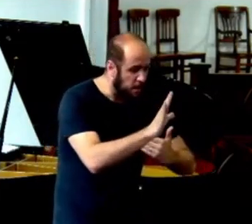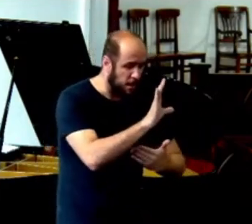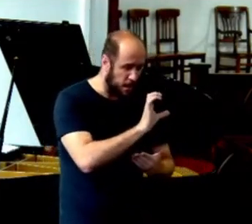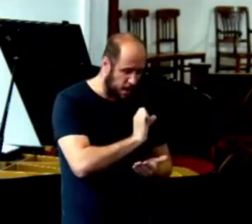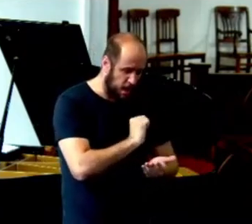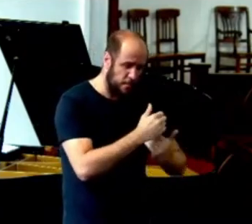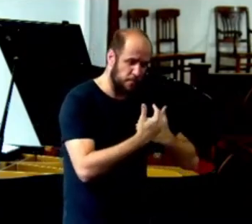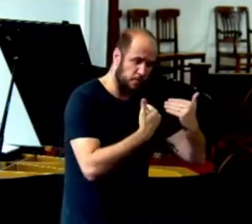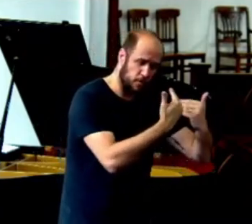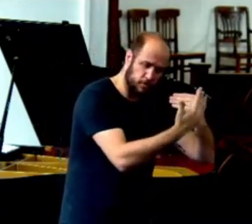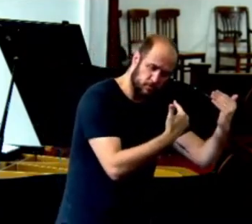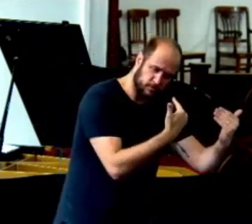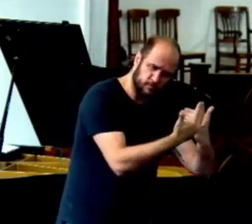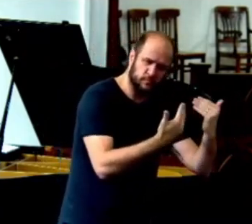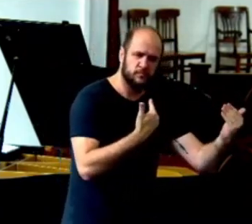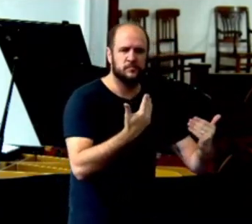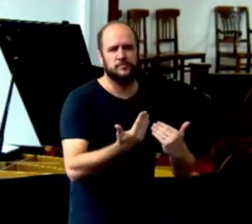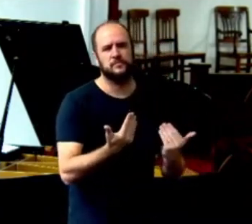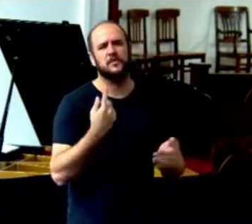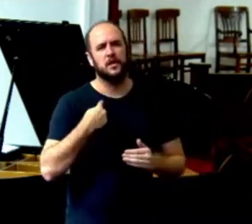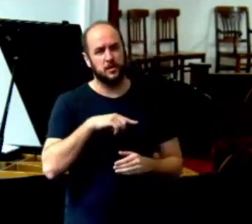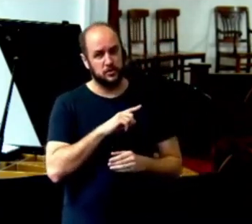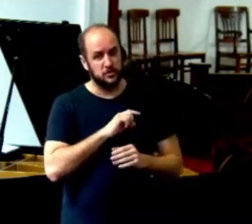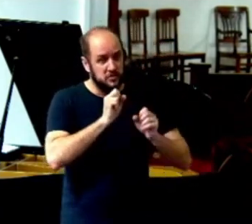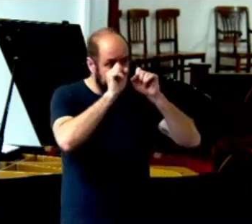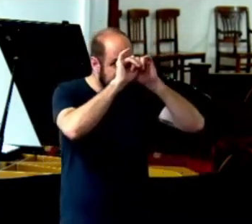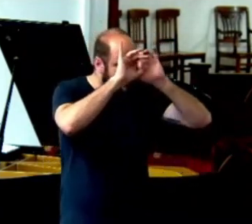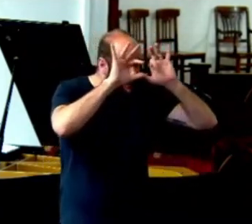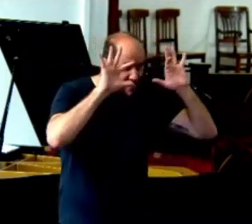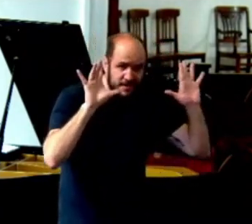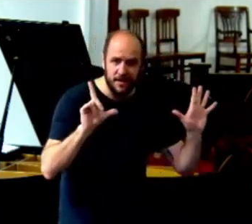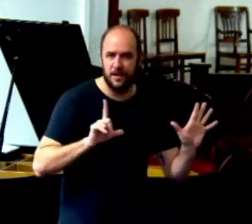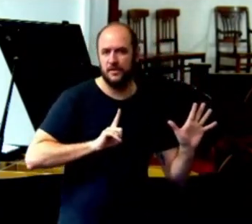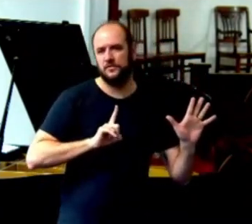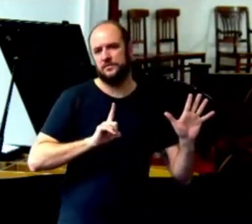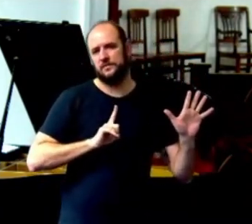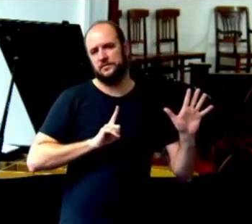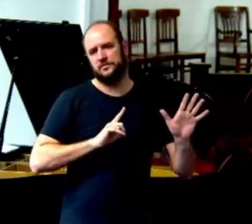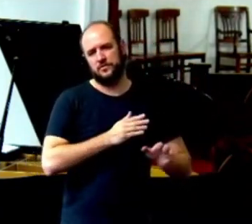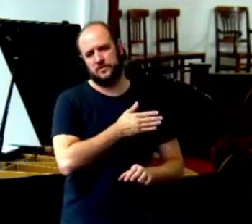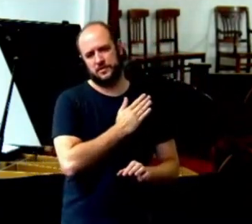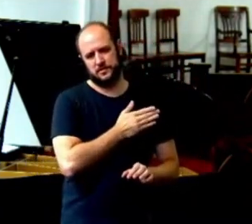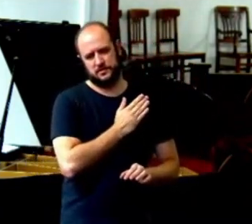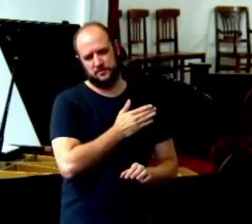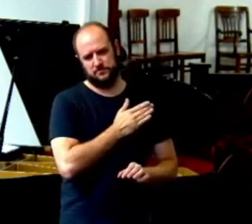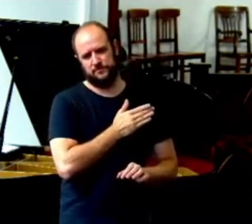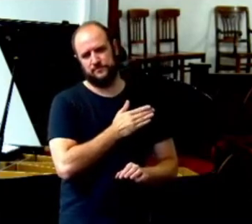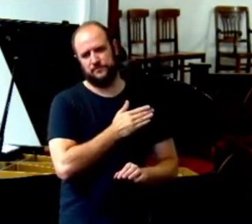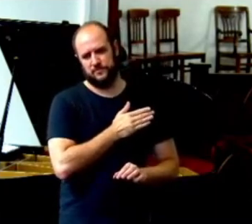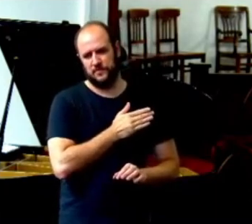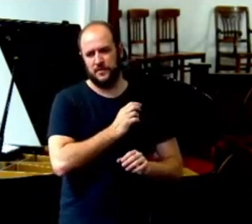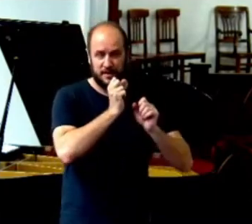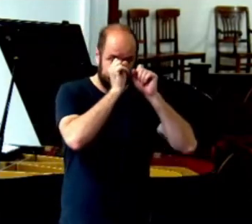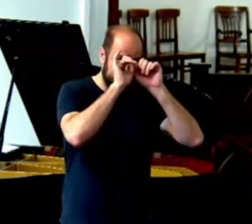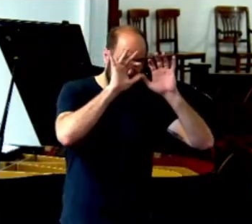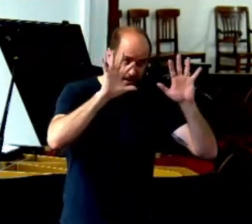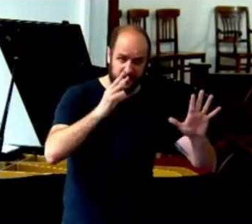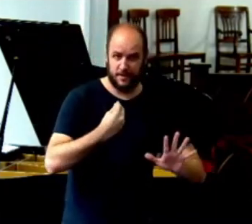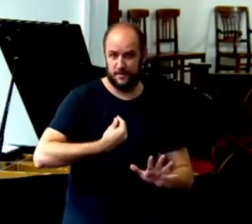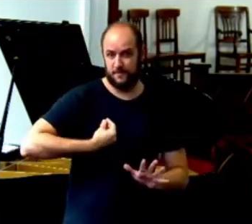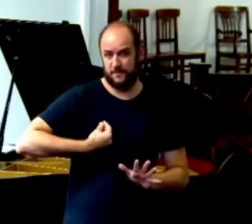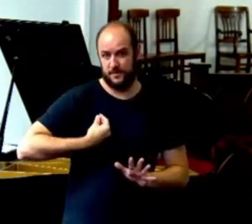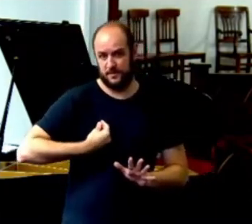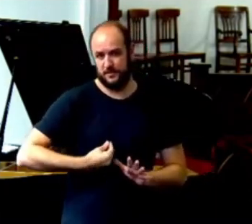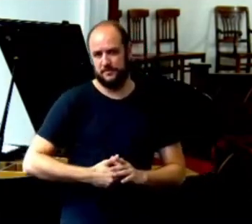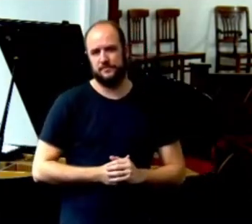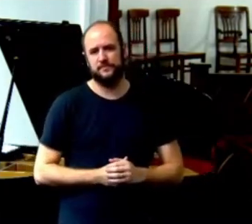o pecado no outro, quando temos esta clareza no nosso próprio coração, em nossa própria